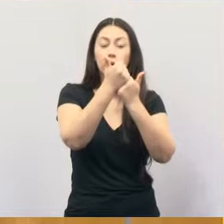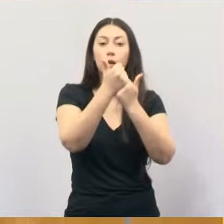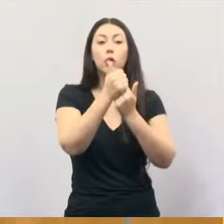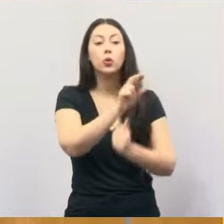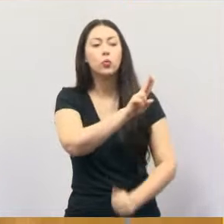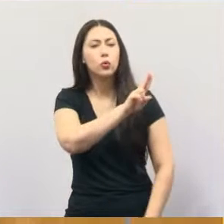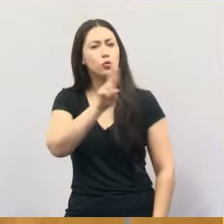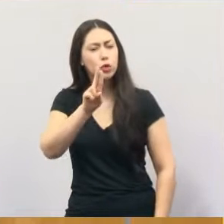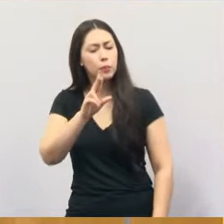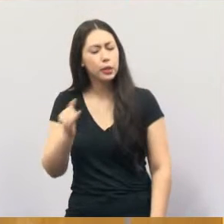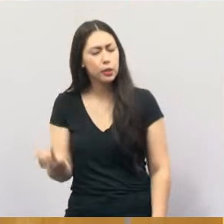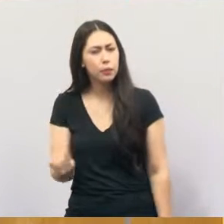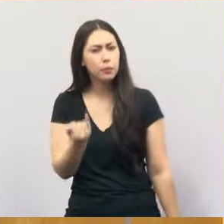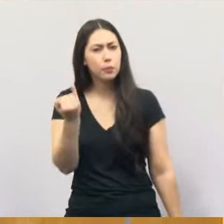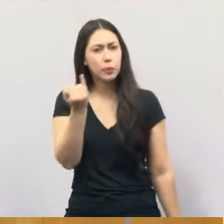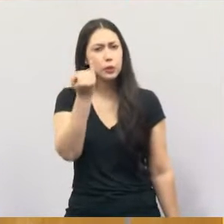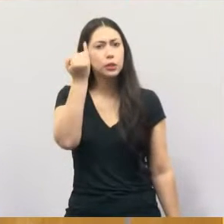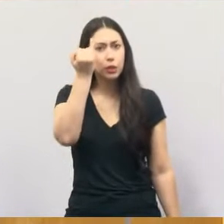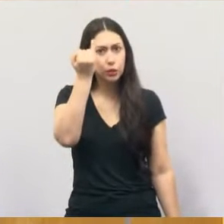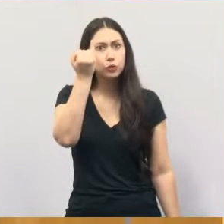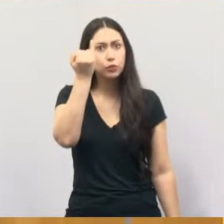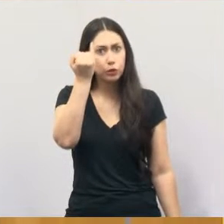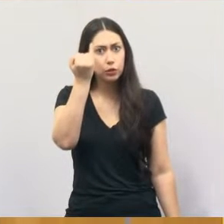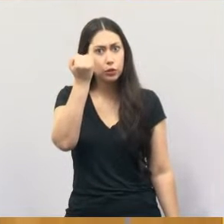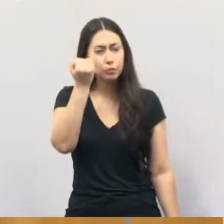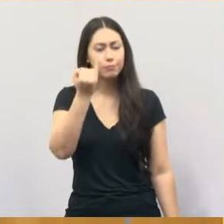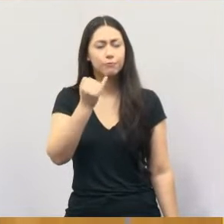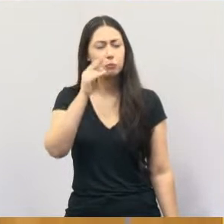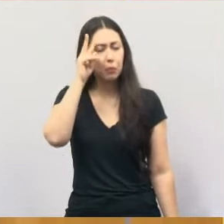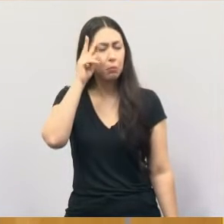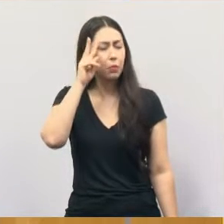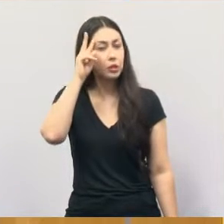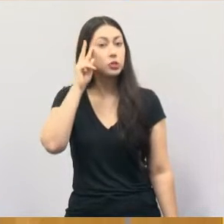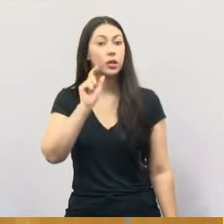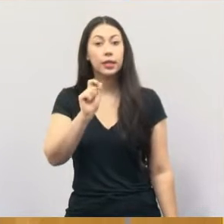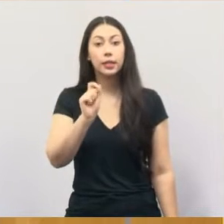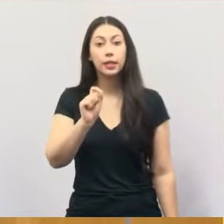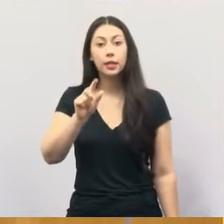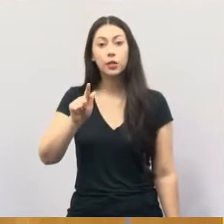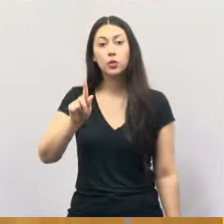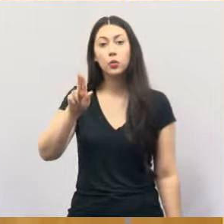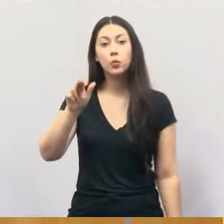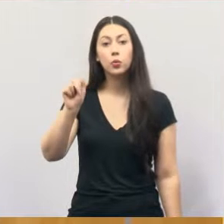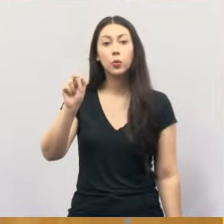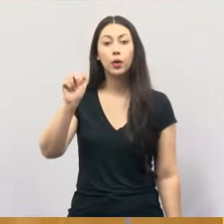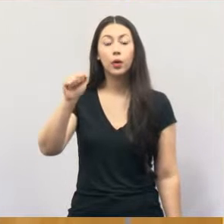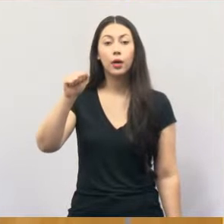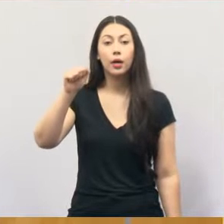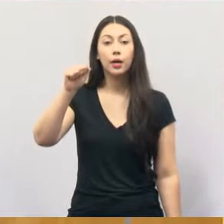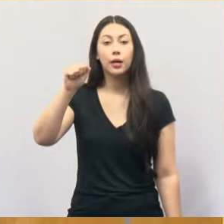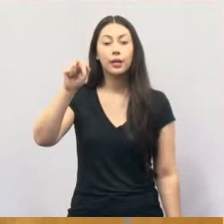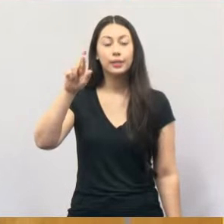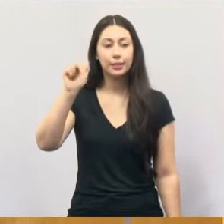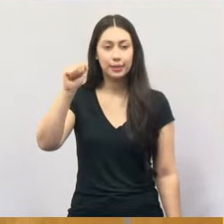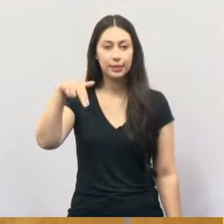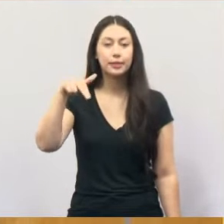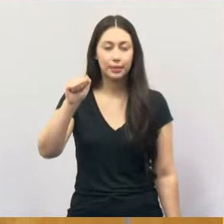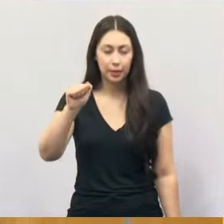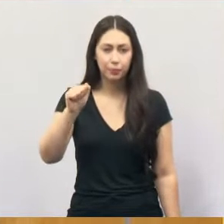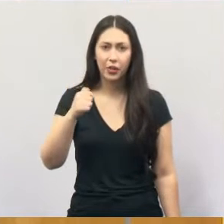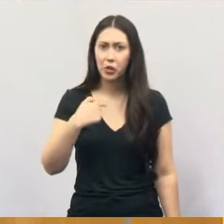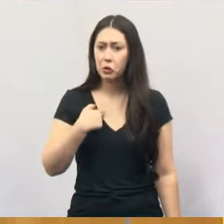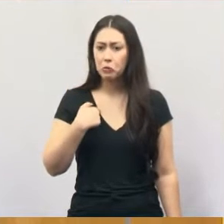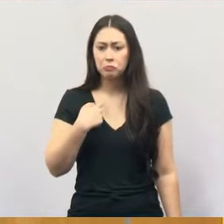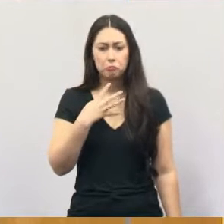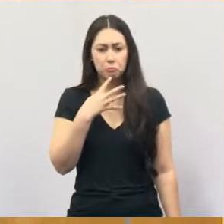peso, um nome que deixou um legado, que foi do Guarana Ramos. Eu não o conhecia,